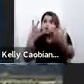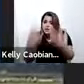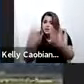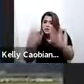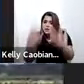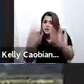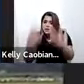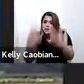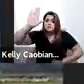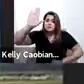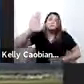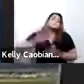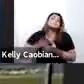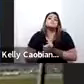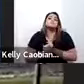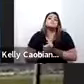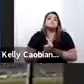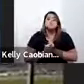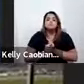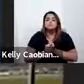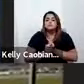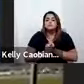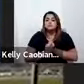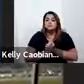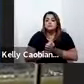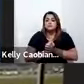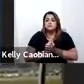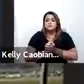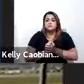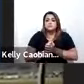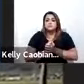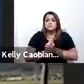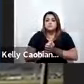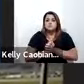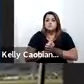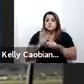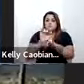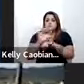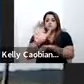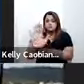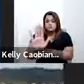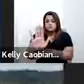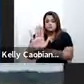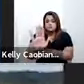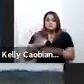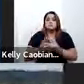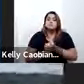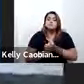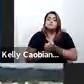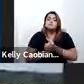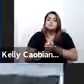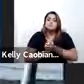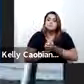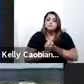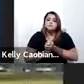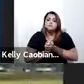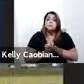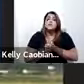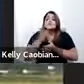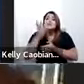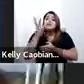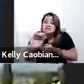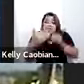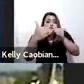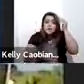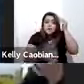Aê! Segura aí, só para marcar. Beleza? Quem não concorda com a proposta e